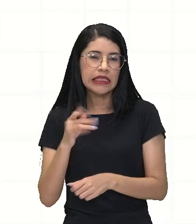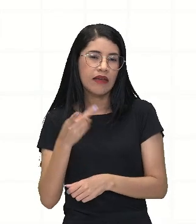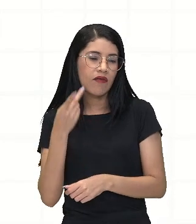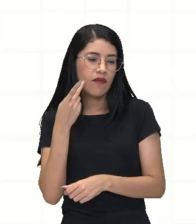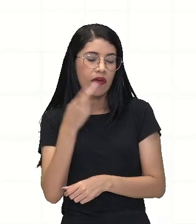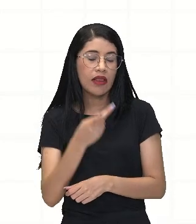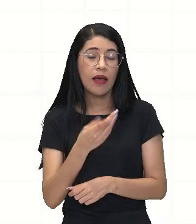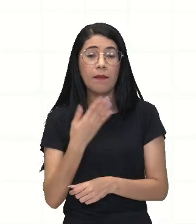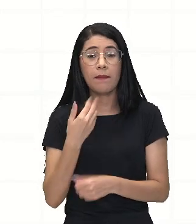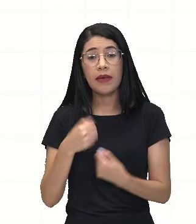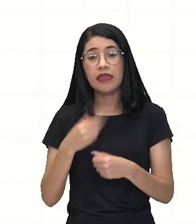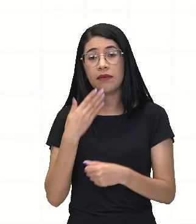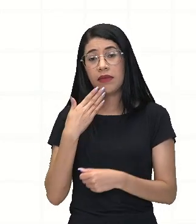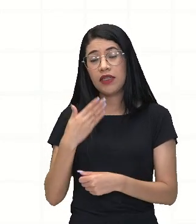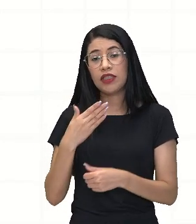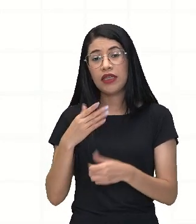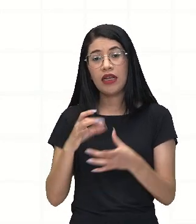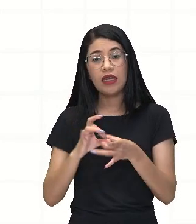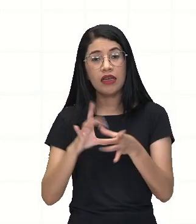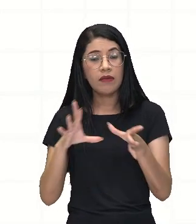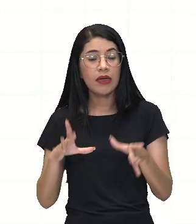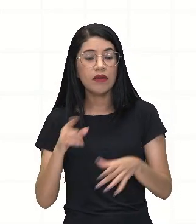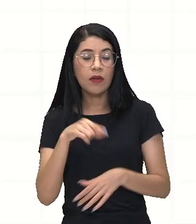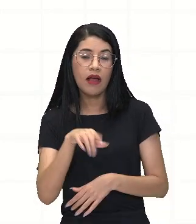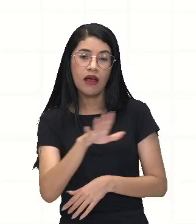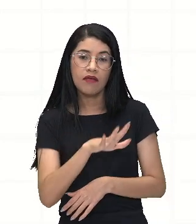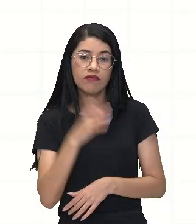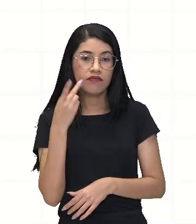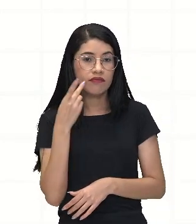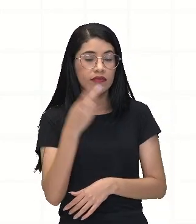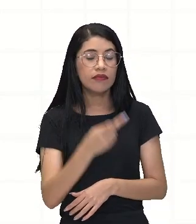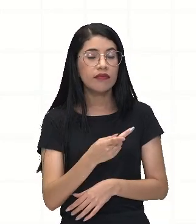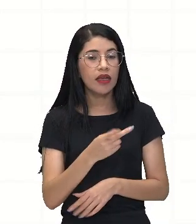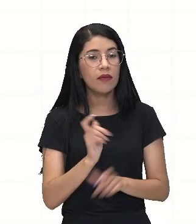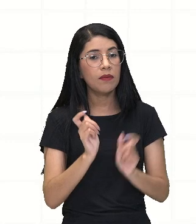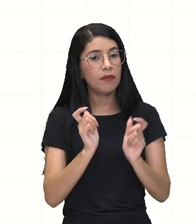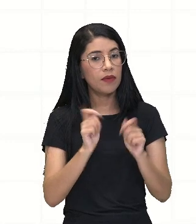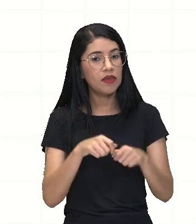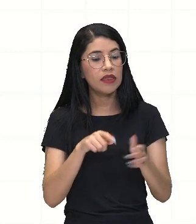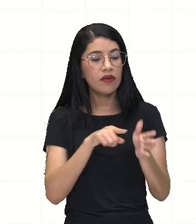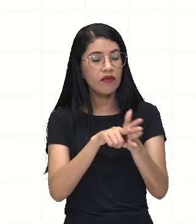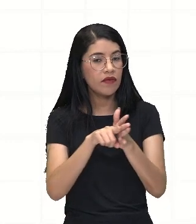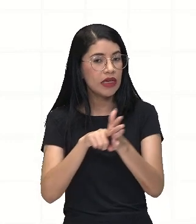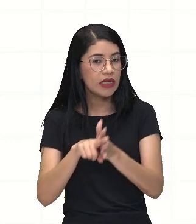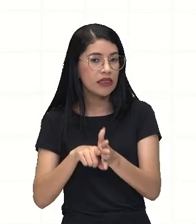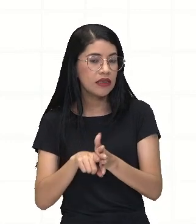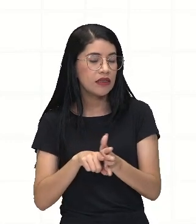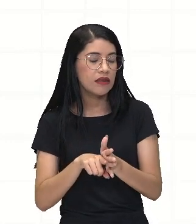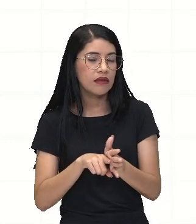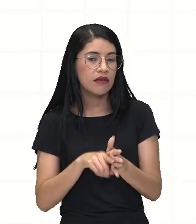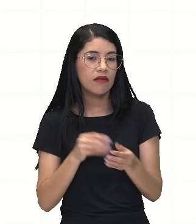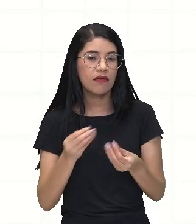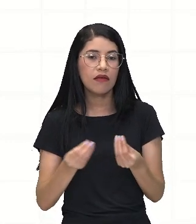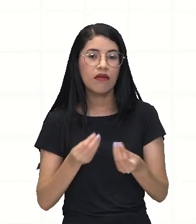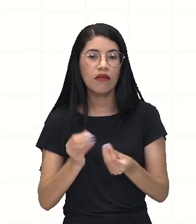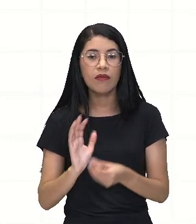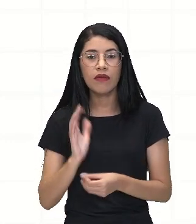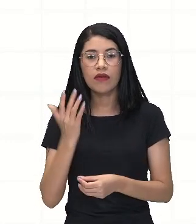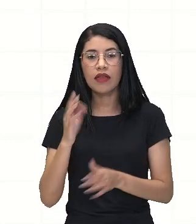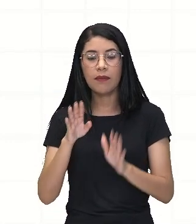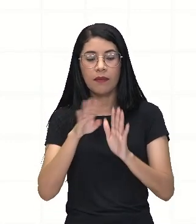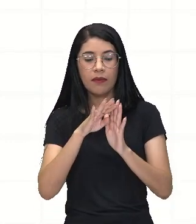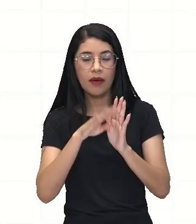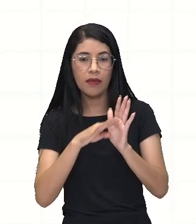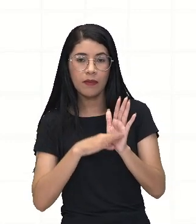precisa pedir uma autorização, né, para fazer essa pesquisa, esse estudo nessas unidades de